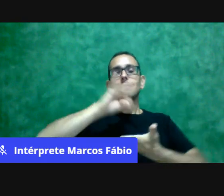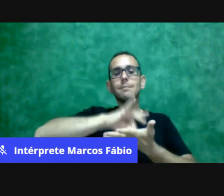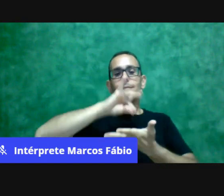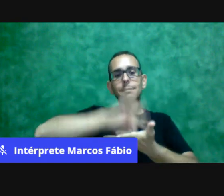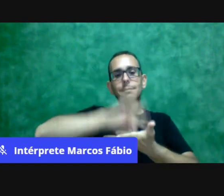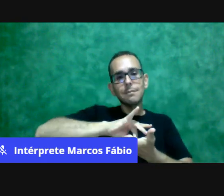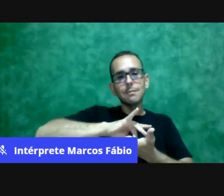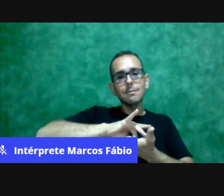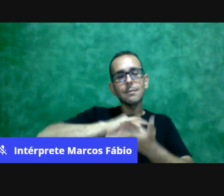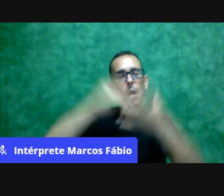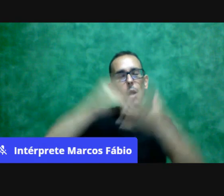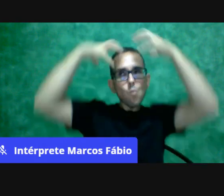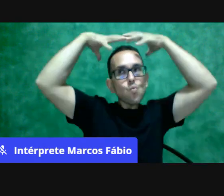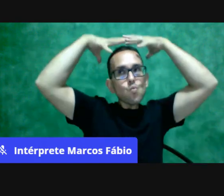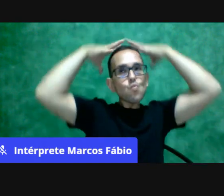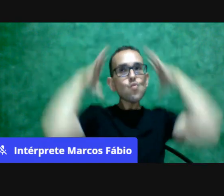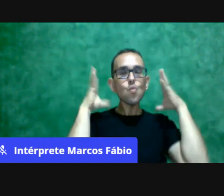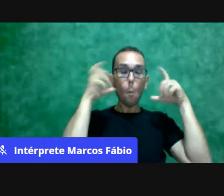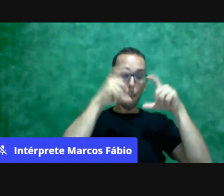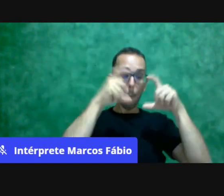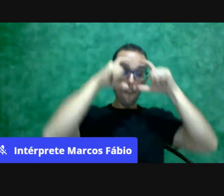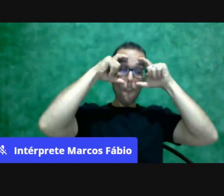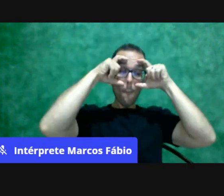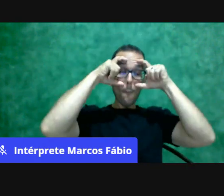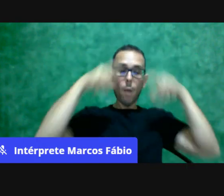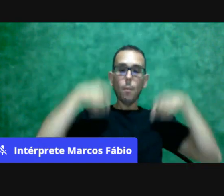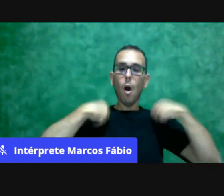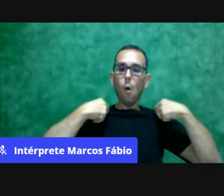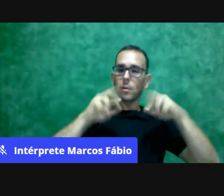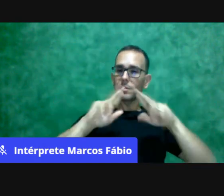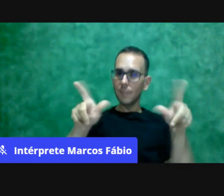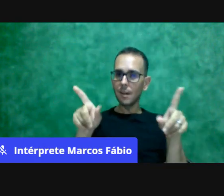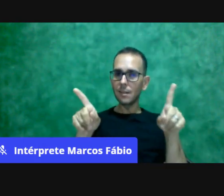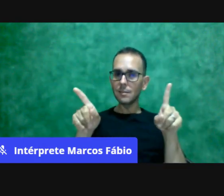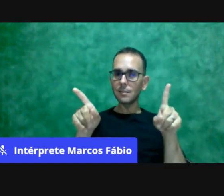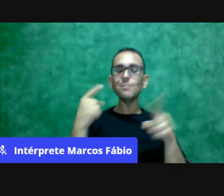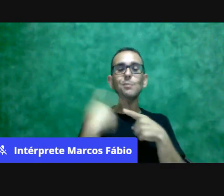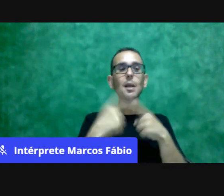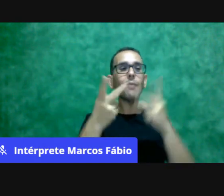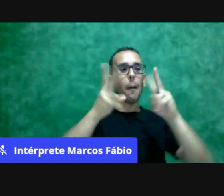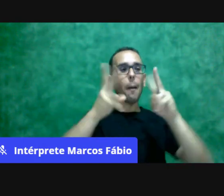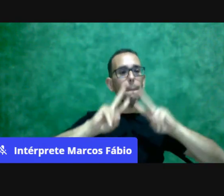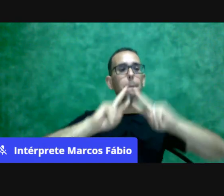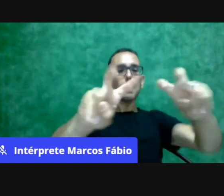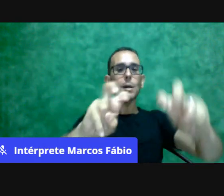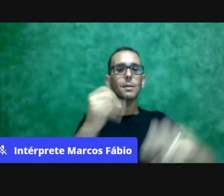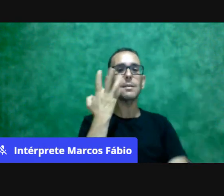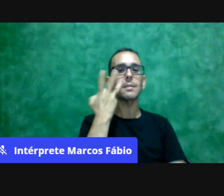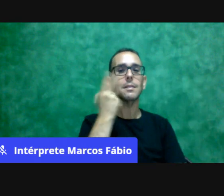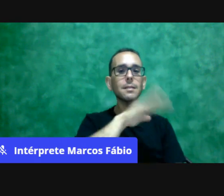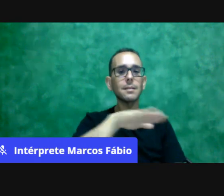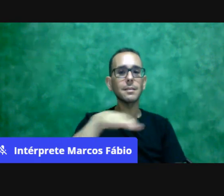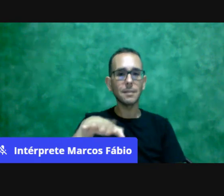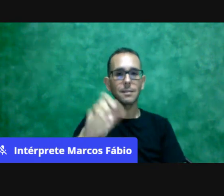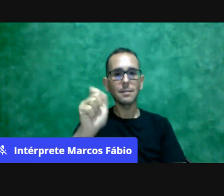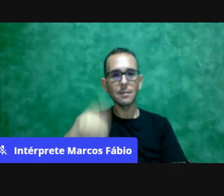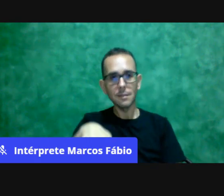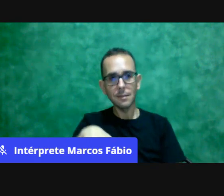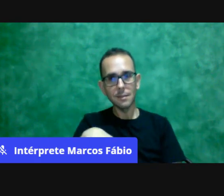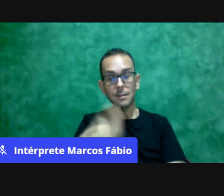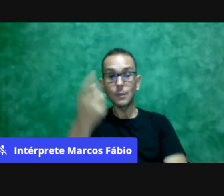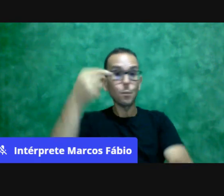uma peruca, colocar um óculos, uma roupa diferente, para chamar a atenção da criança para aquele